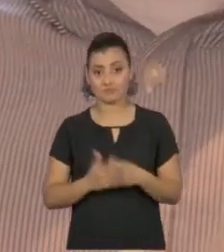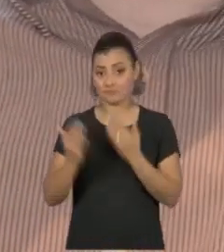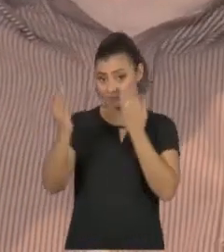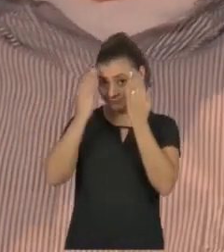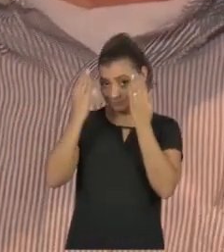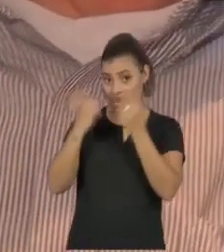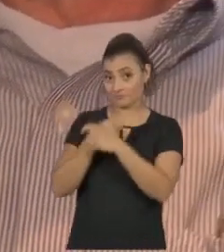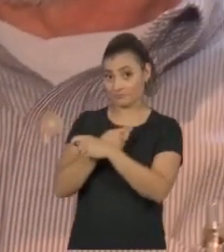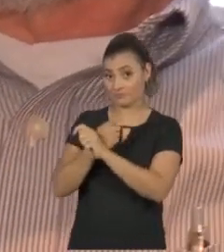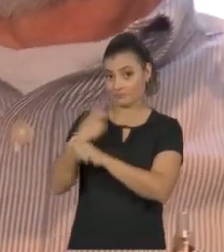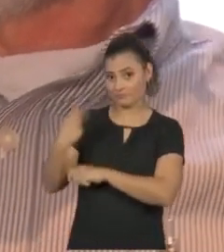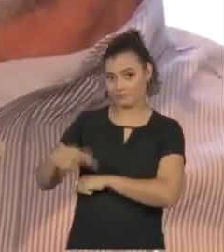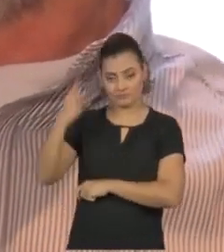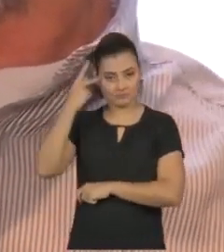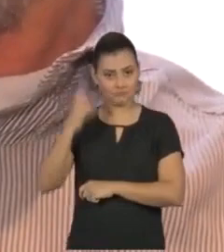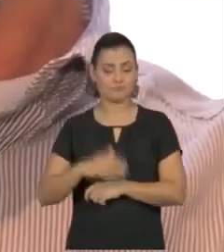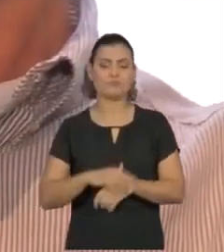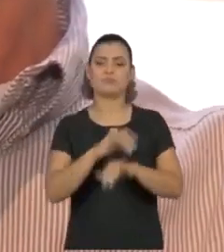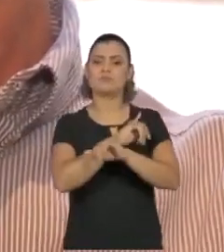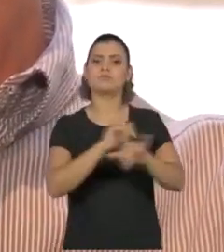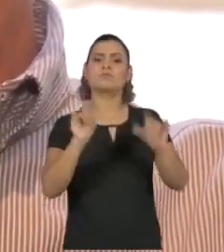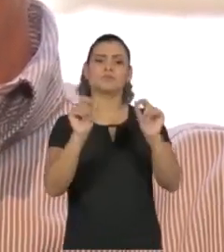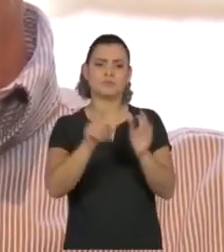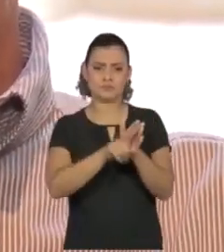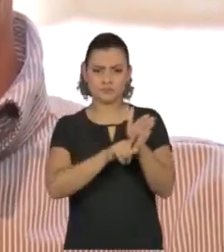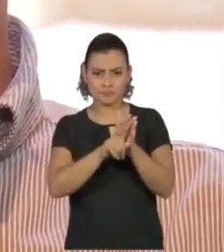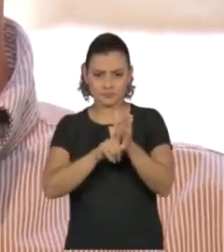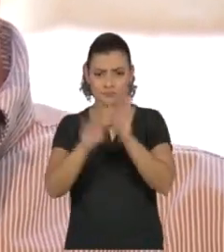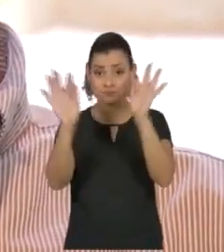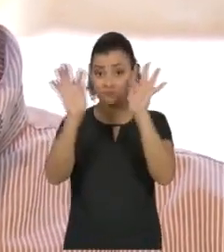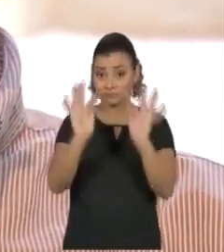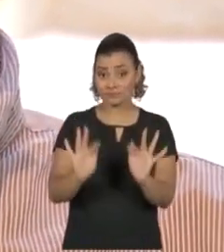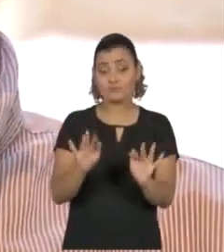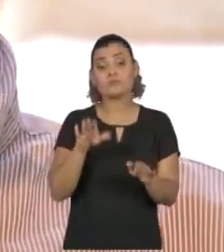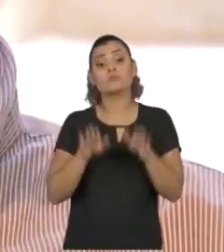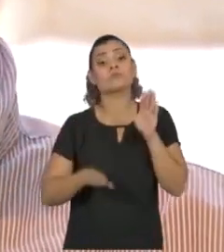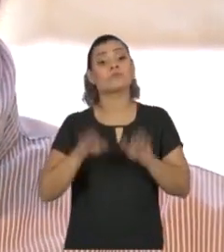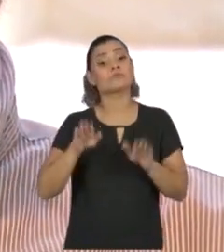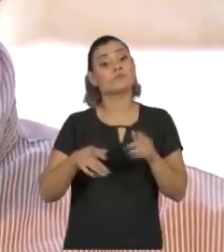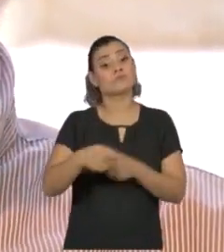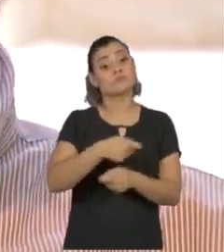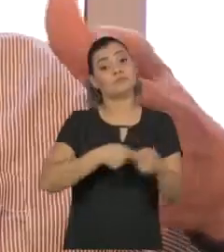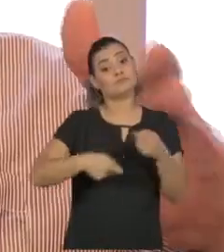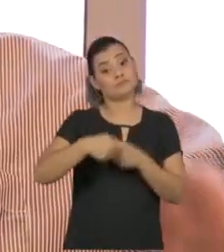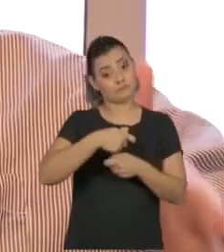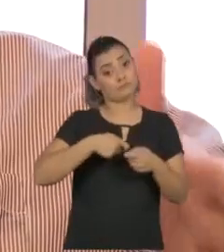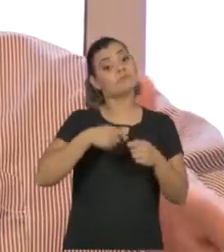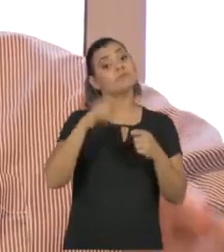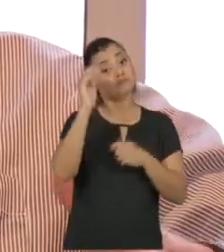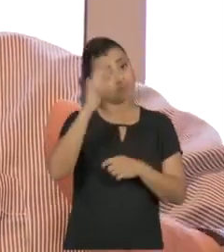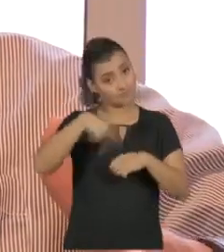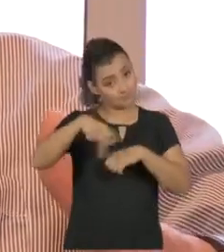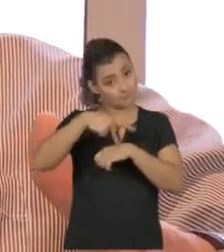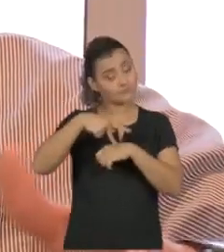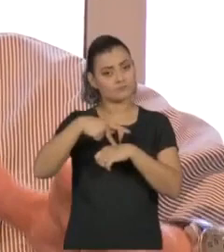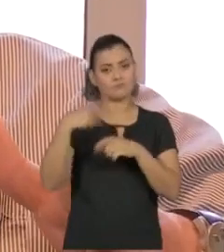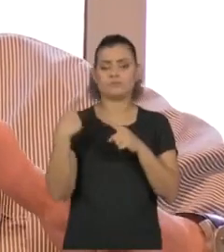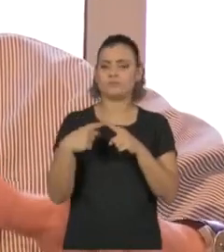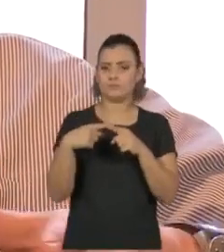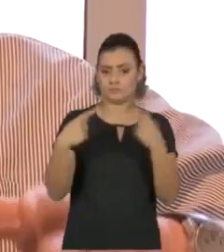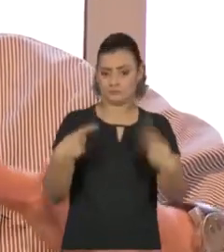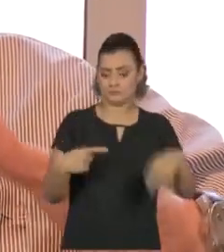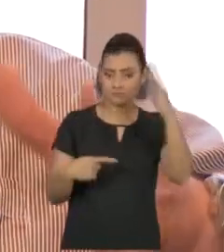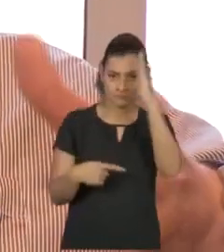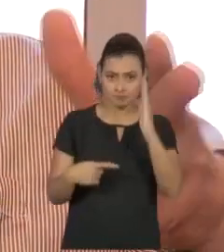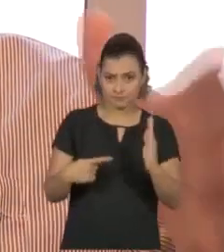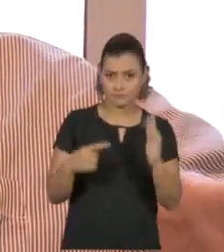PUC de São Paulo diz que o teor da felicidade depende muito da situação econômica do país. Dentro do recorte